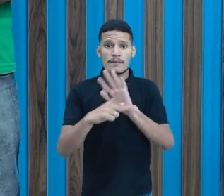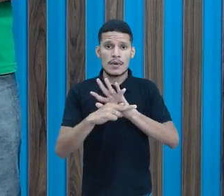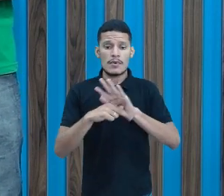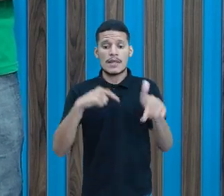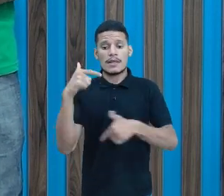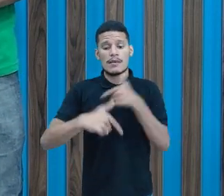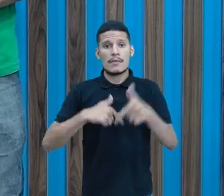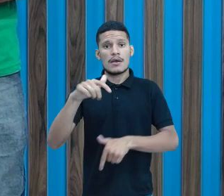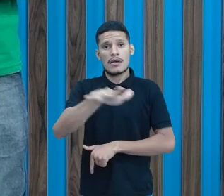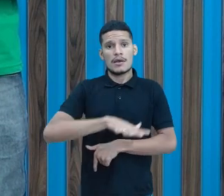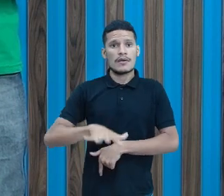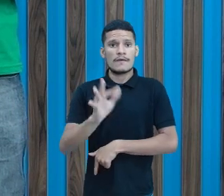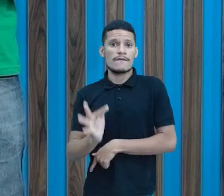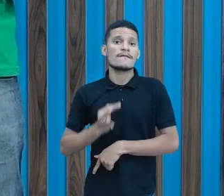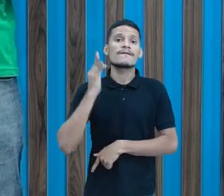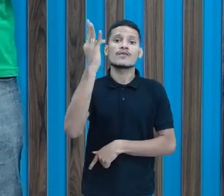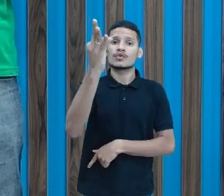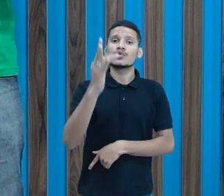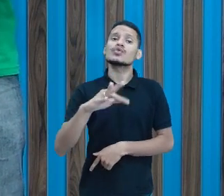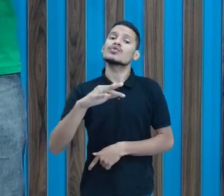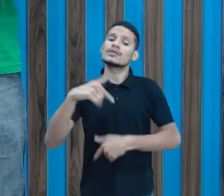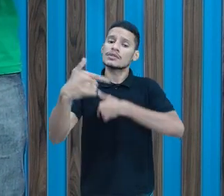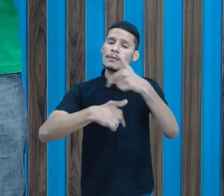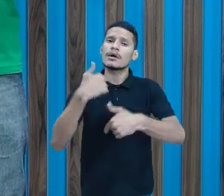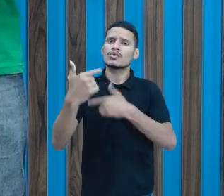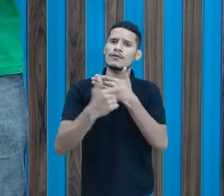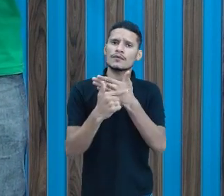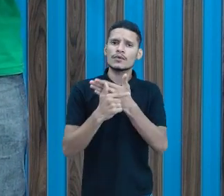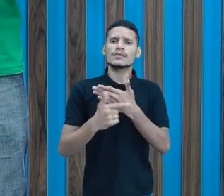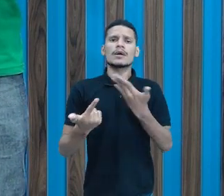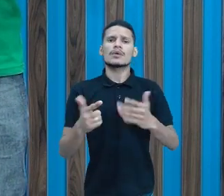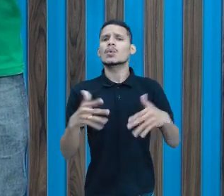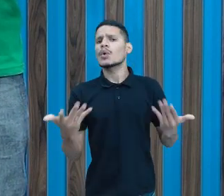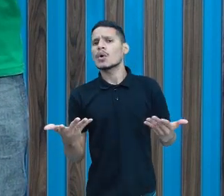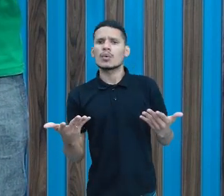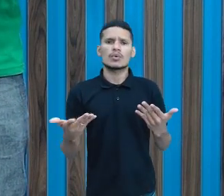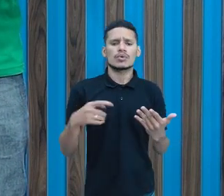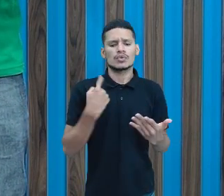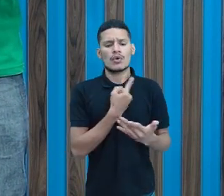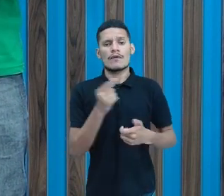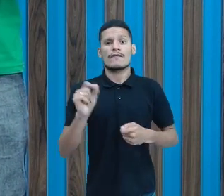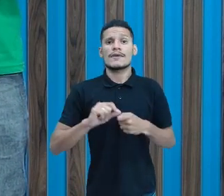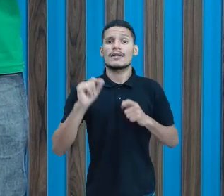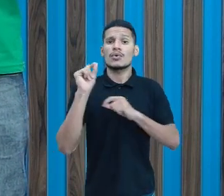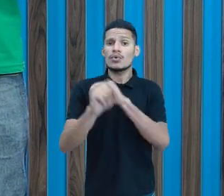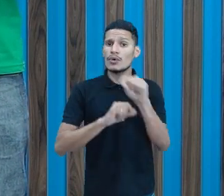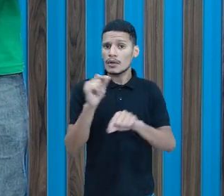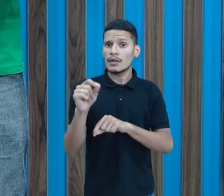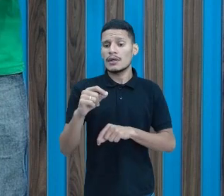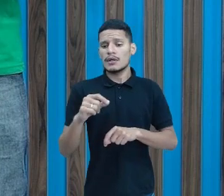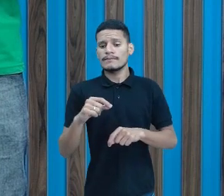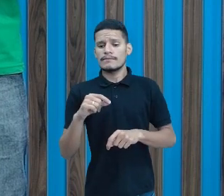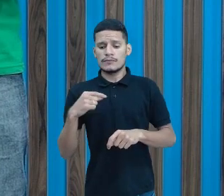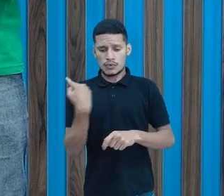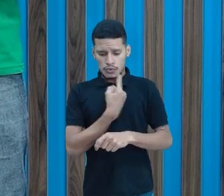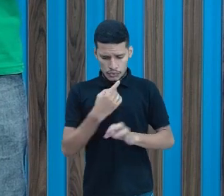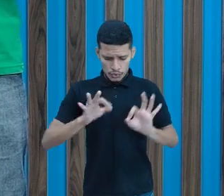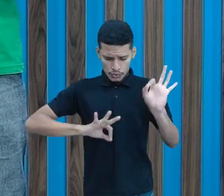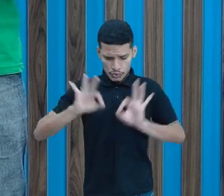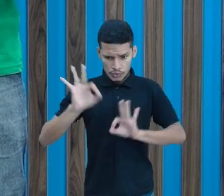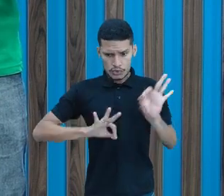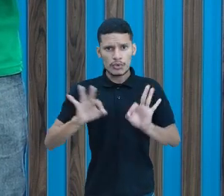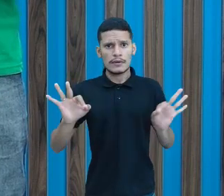perspectivas para o futuro, né, do trabalhador, da trabalhadora, o que é que nós podemos fazer, nos preparar